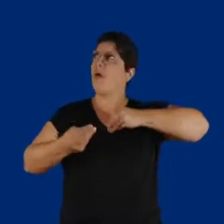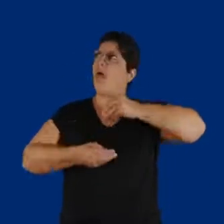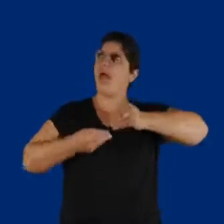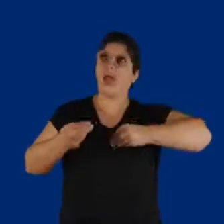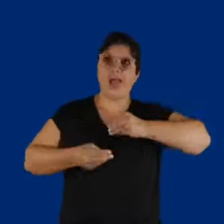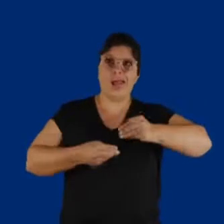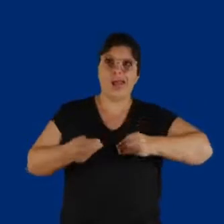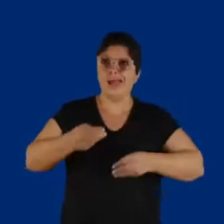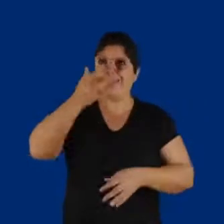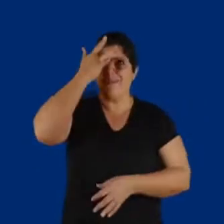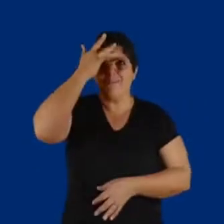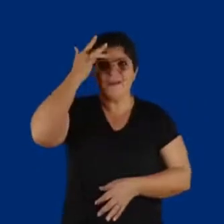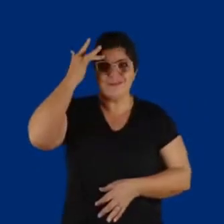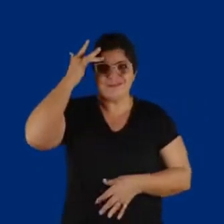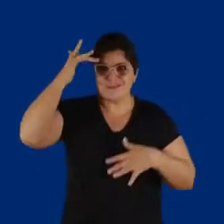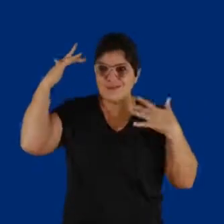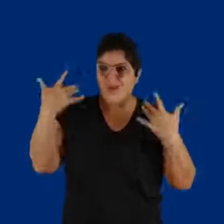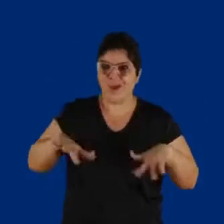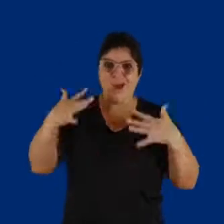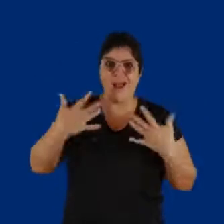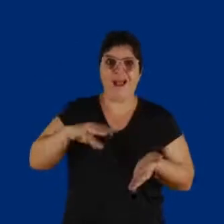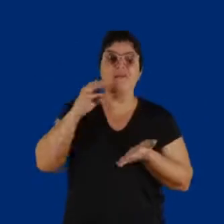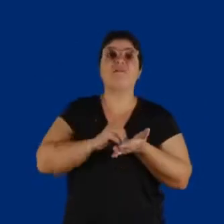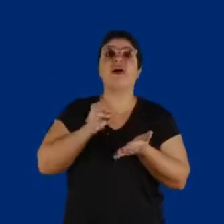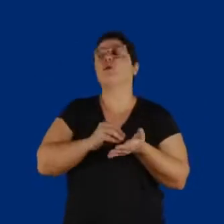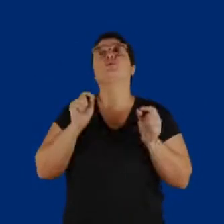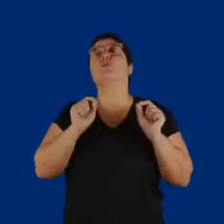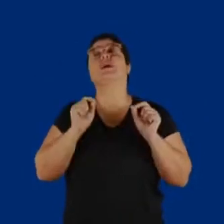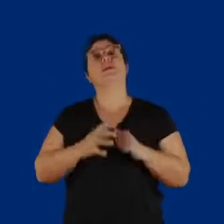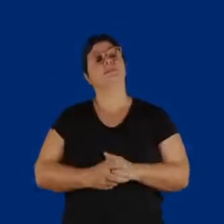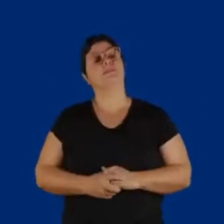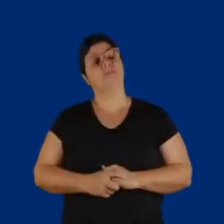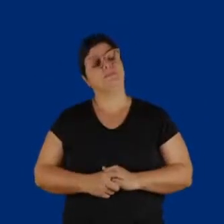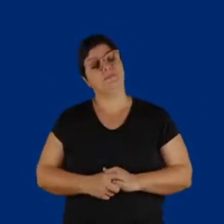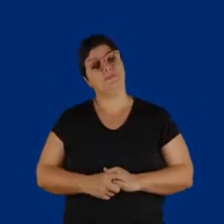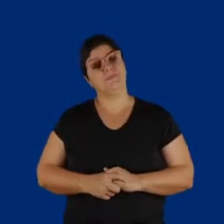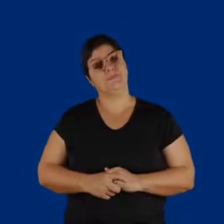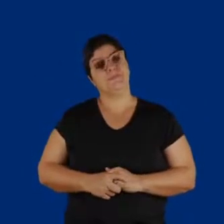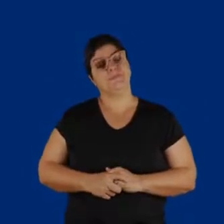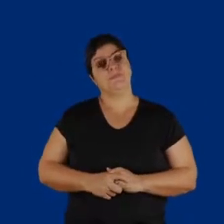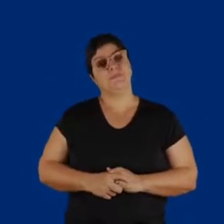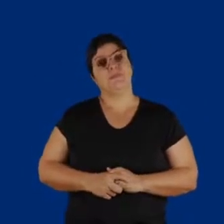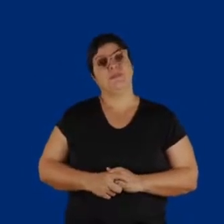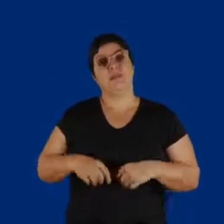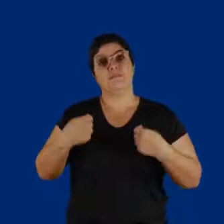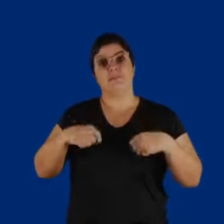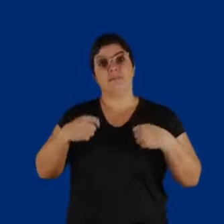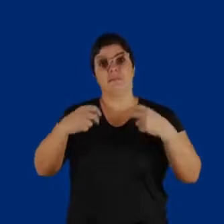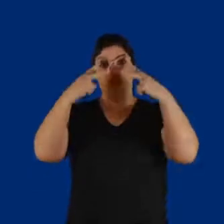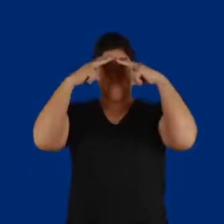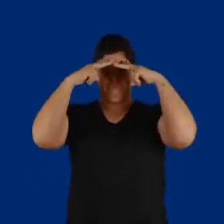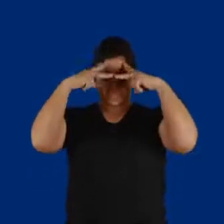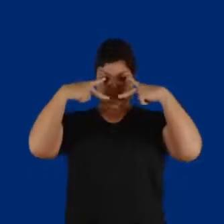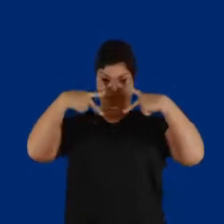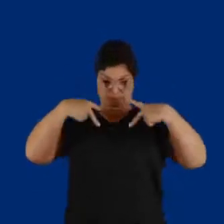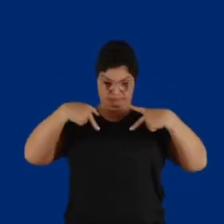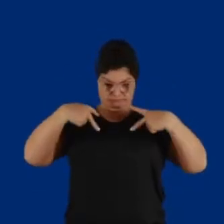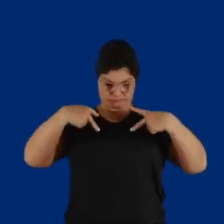de tudo. O que, que está faltando, então? Nós precisamos dar uma olhada para dentro e